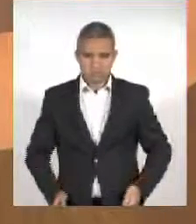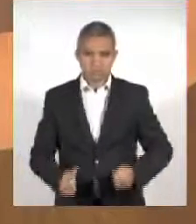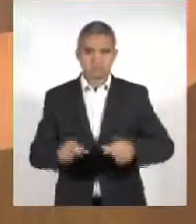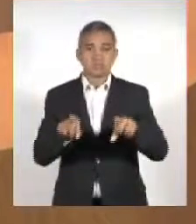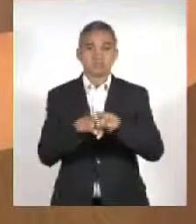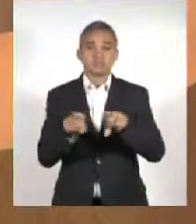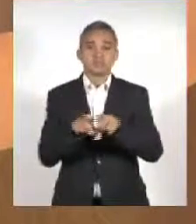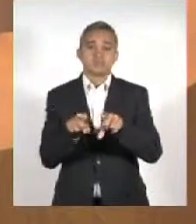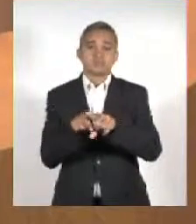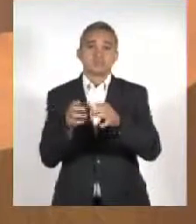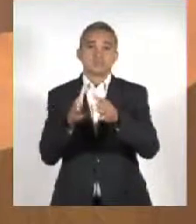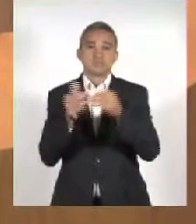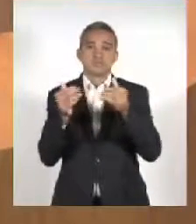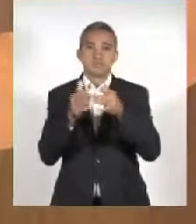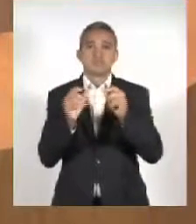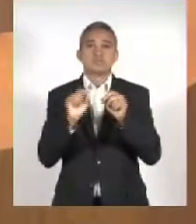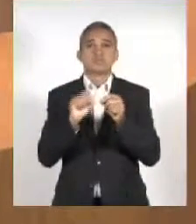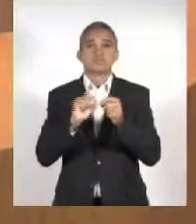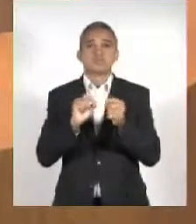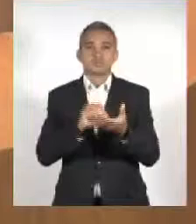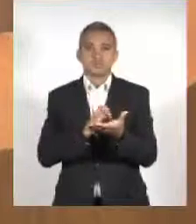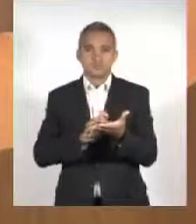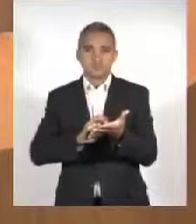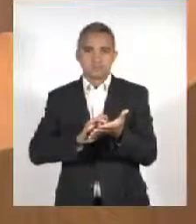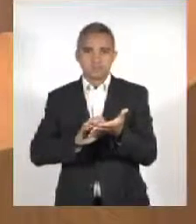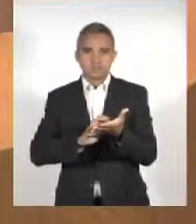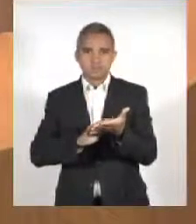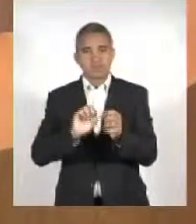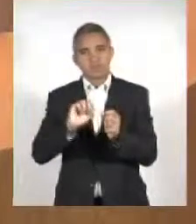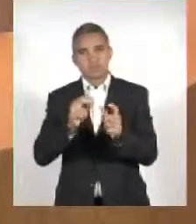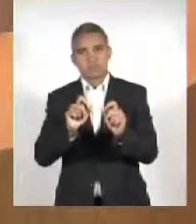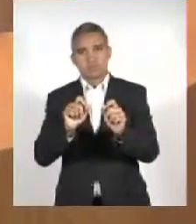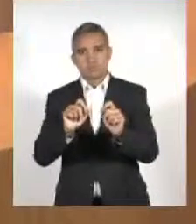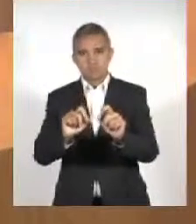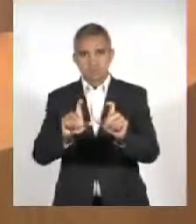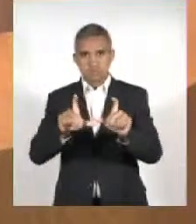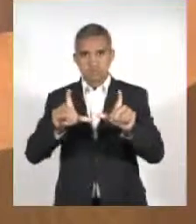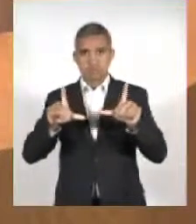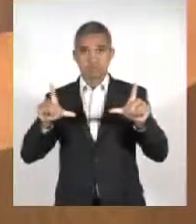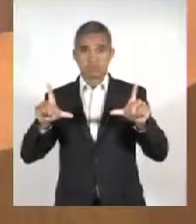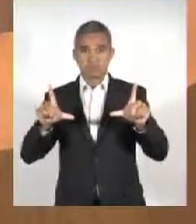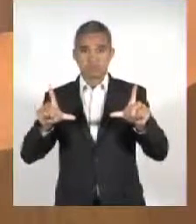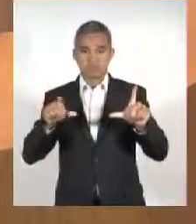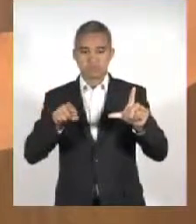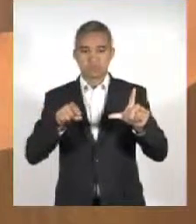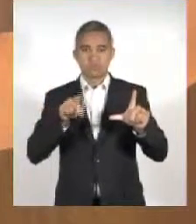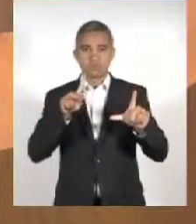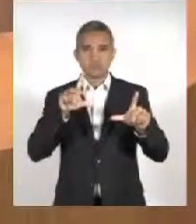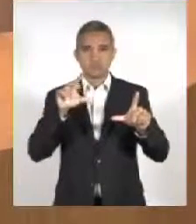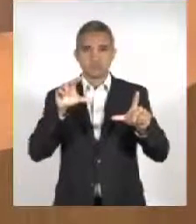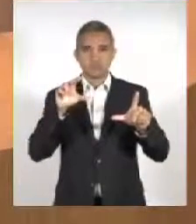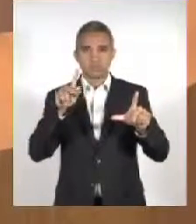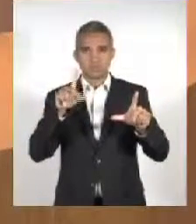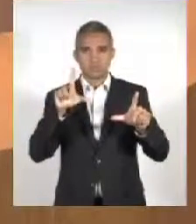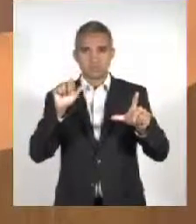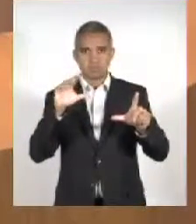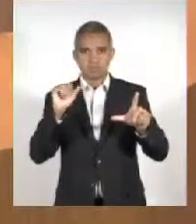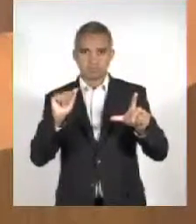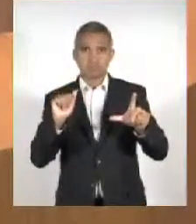implantação em braille e em fonte ampliada as placas de identificação com o nome dos deputados nas portas dos